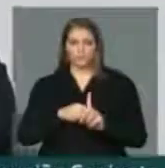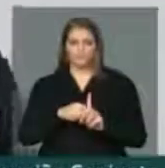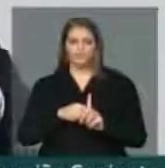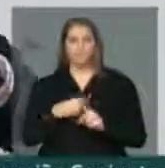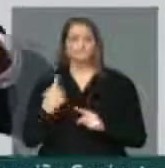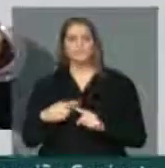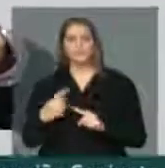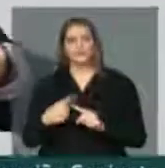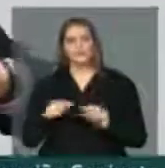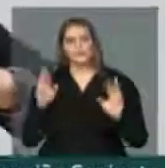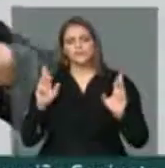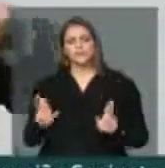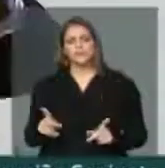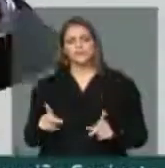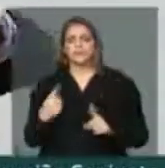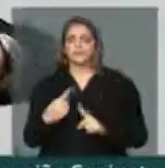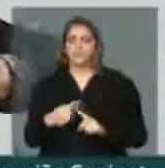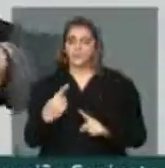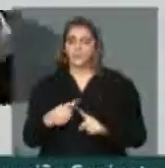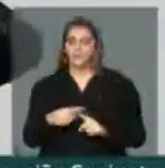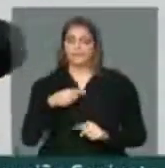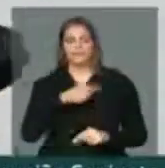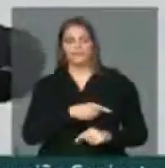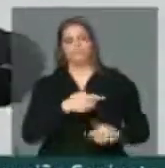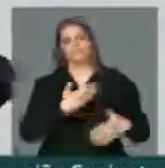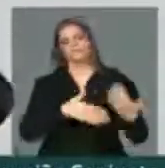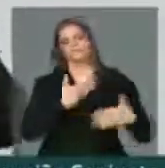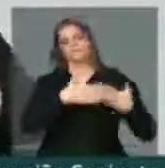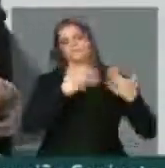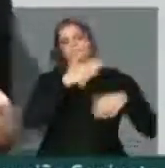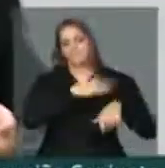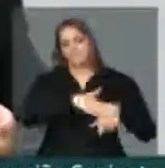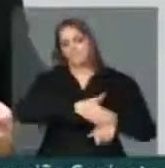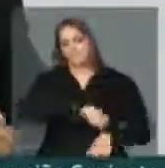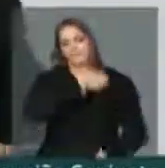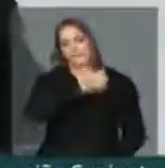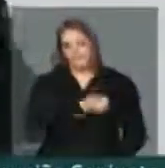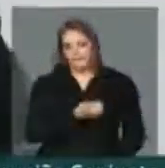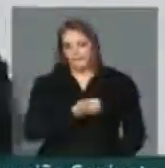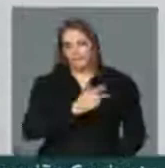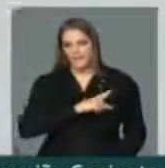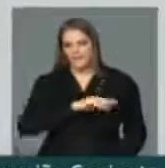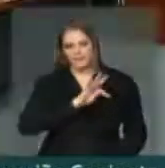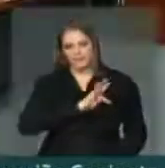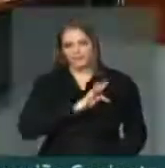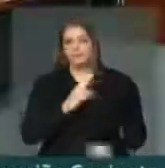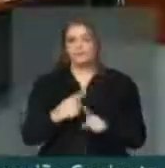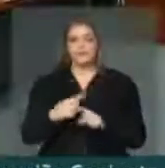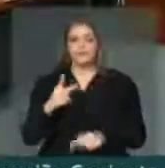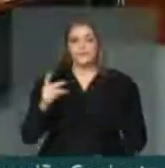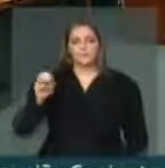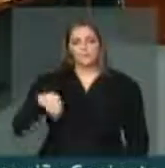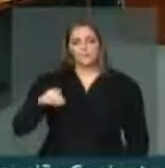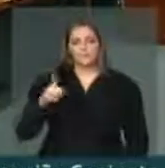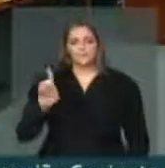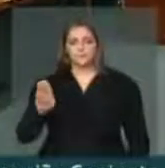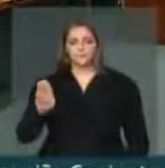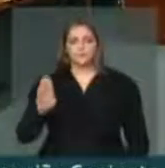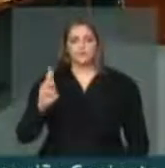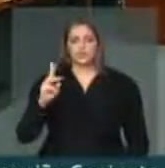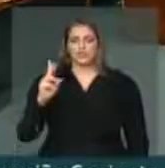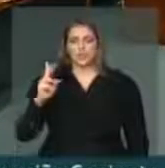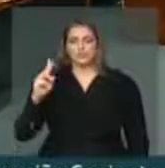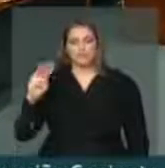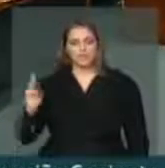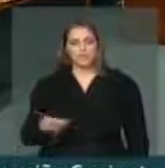diferença? Porque houve um desempenho melhor por parte do PT. Por que o PMDB tem 2 milhões e a gente só 1/10